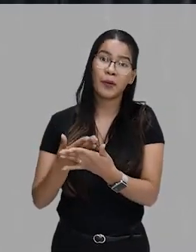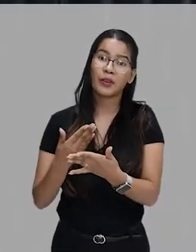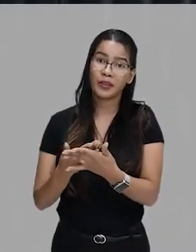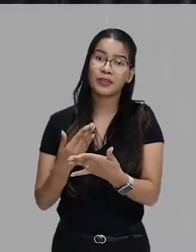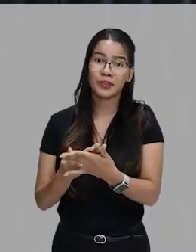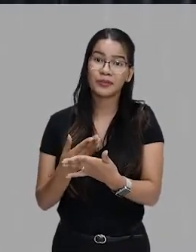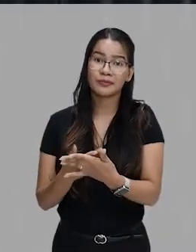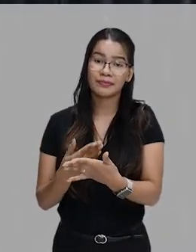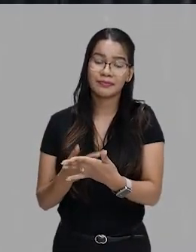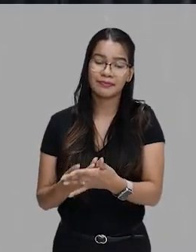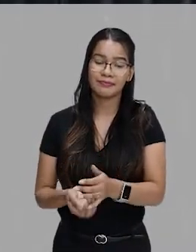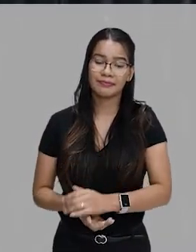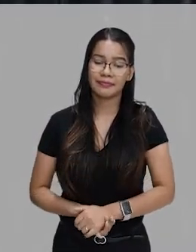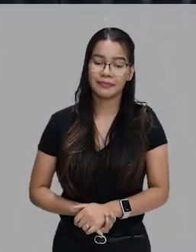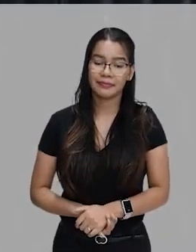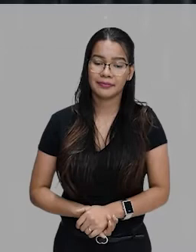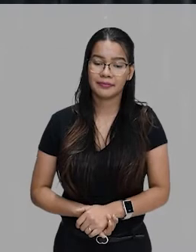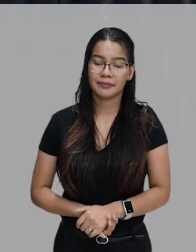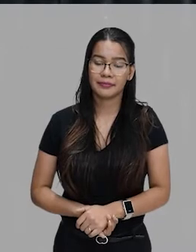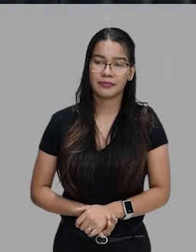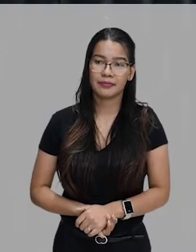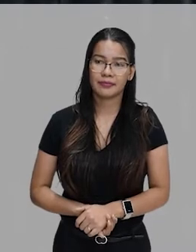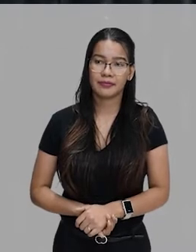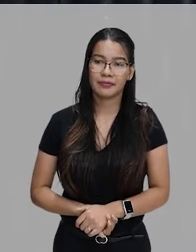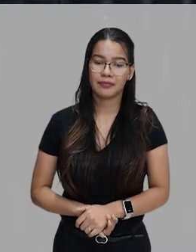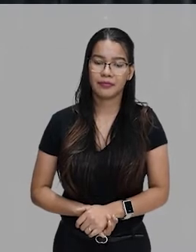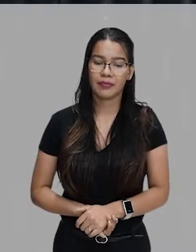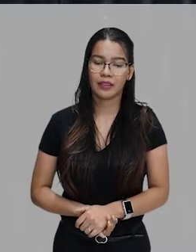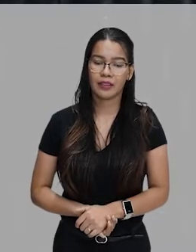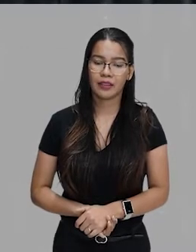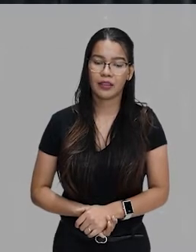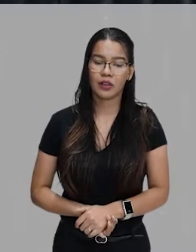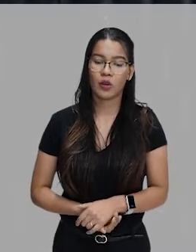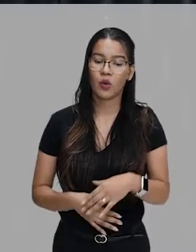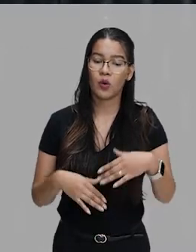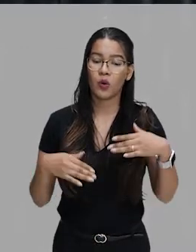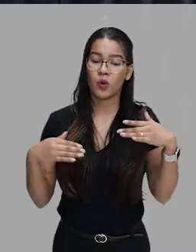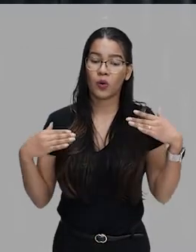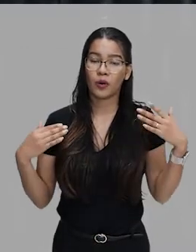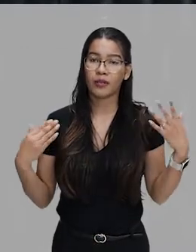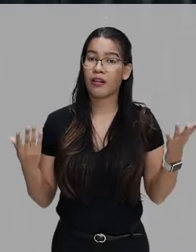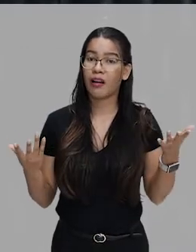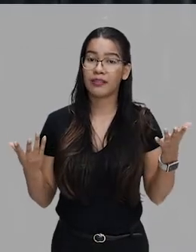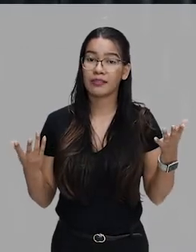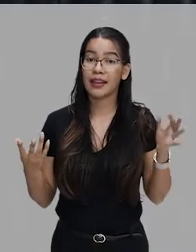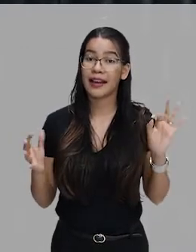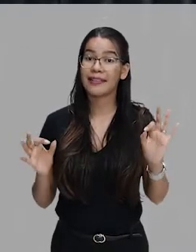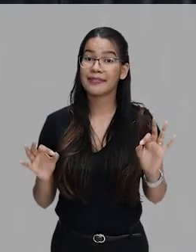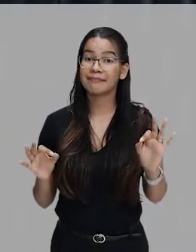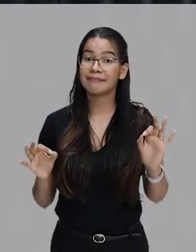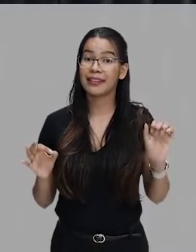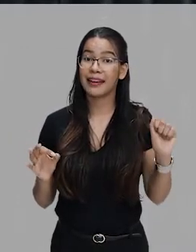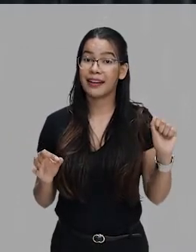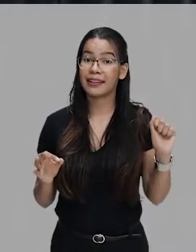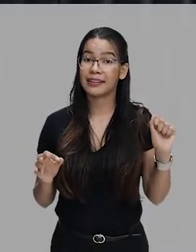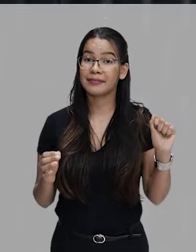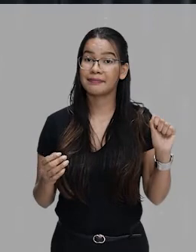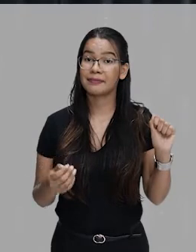porque estuda muito. Taran, taran. Quais estão aí corretas? A,